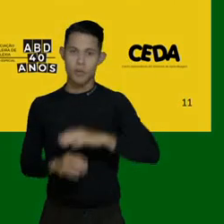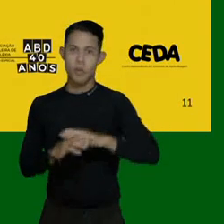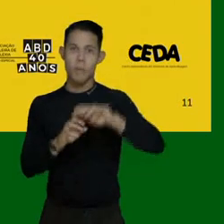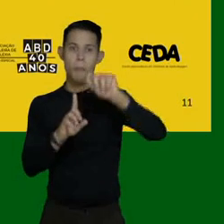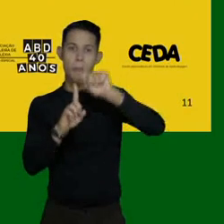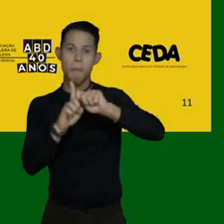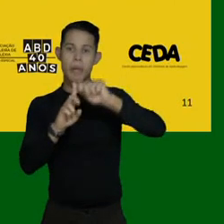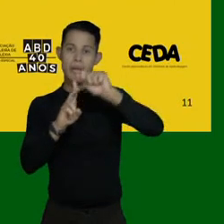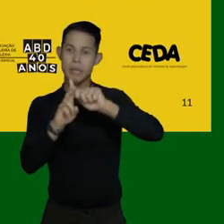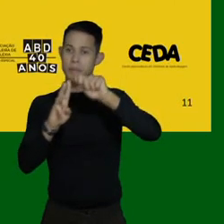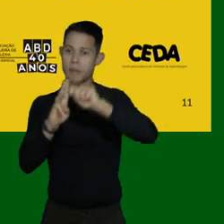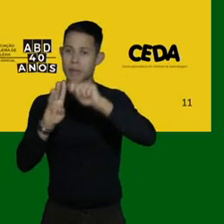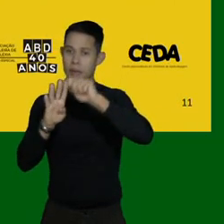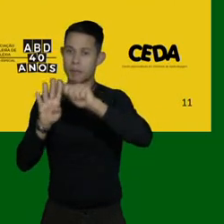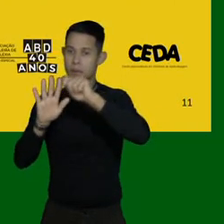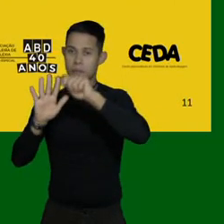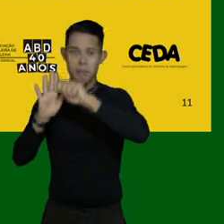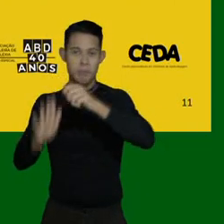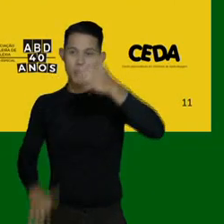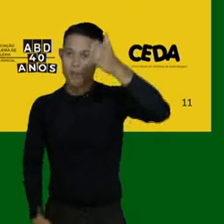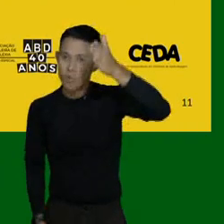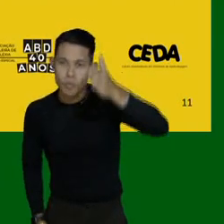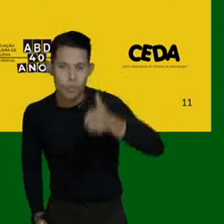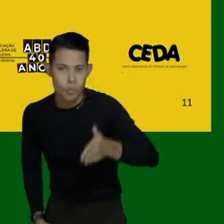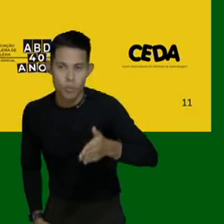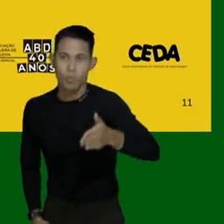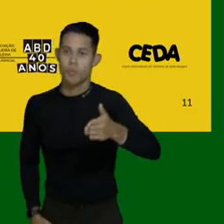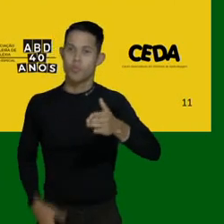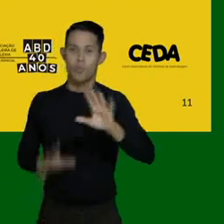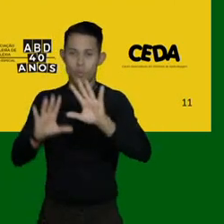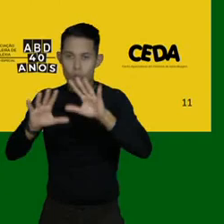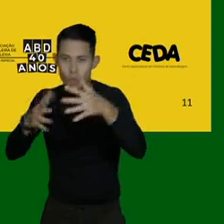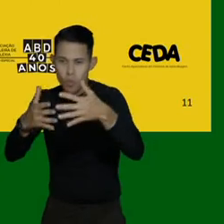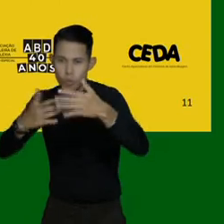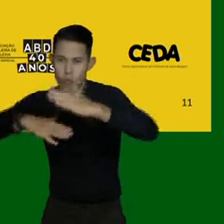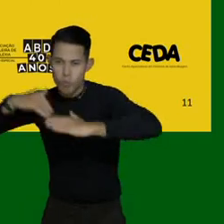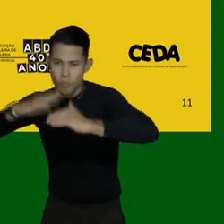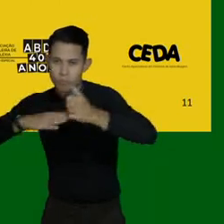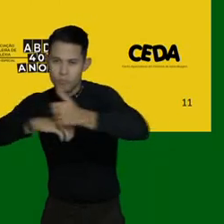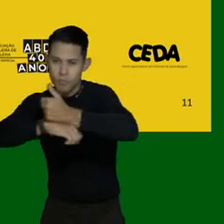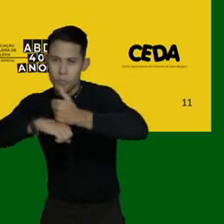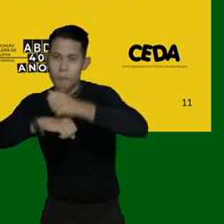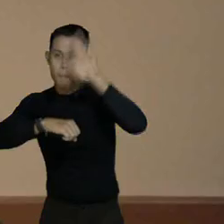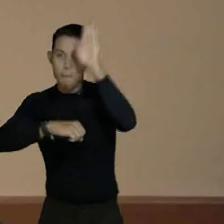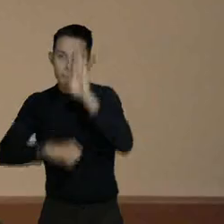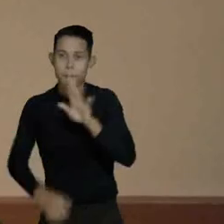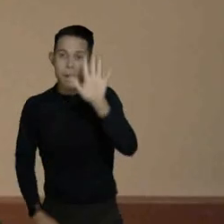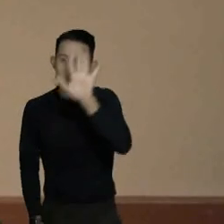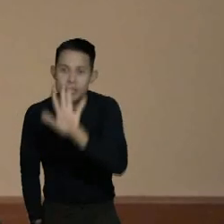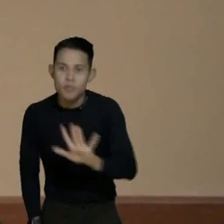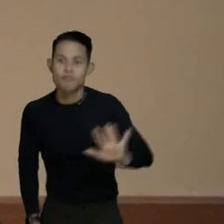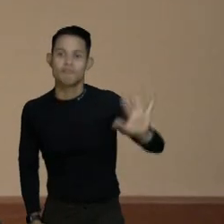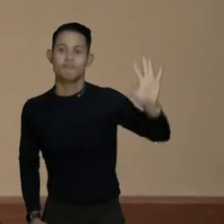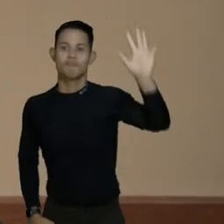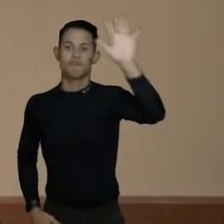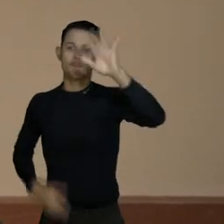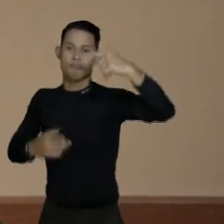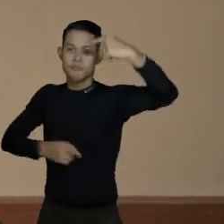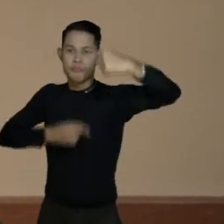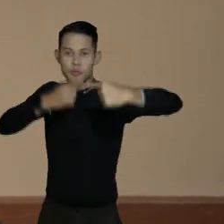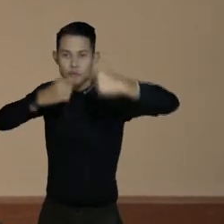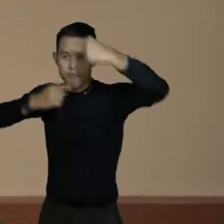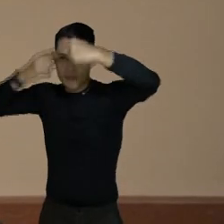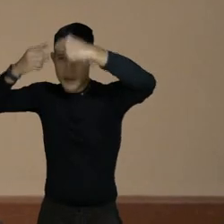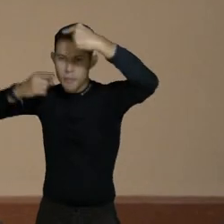todo mês e uma equipe de profissionais do Brasil inteiro eu tava junto discuti essa lei 10